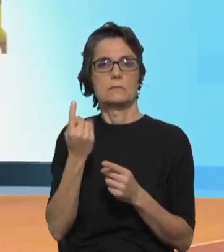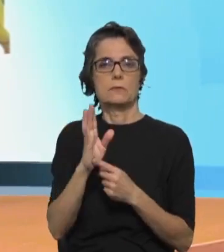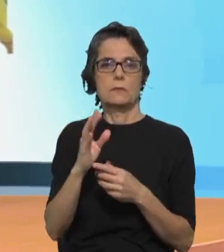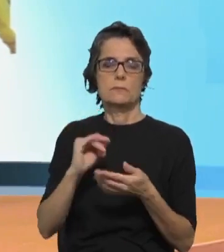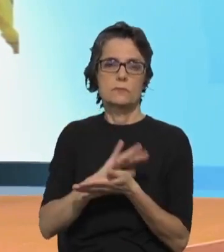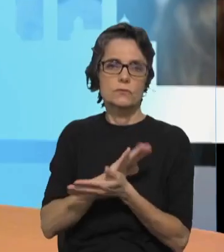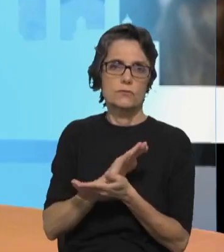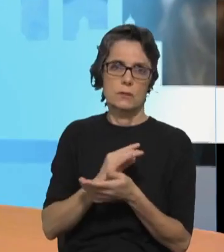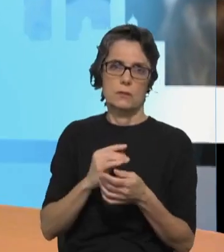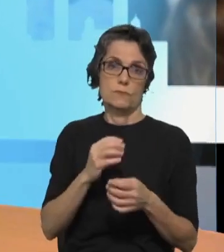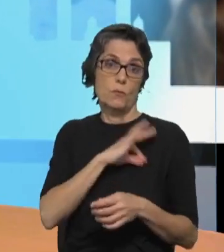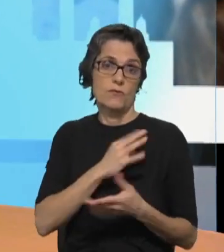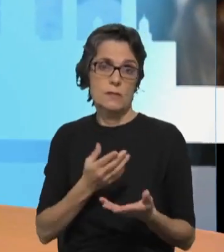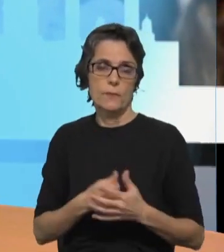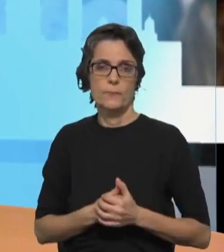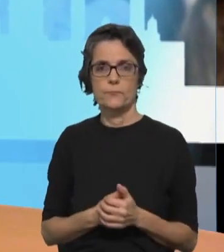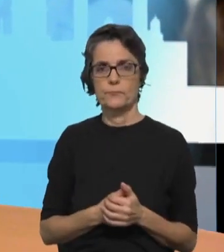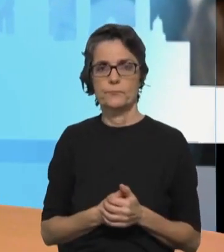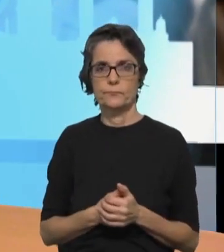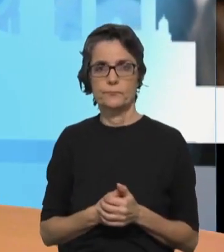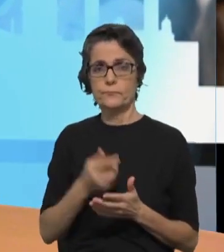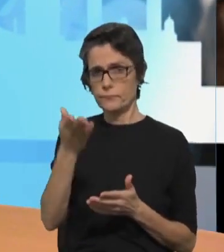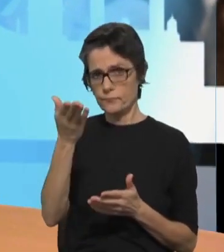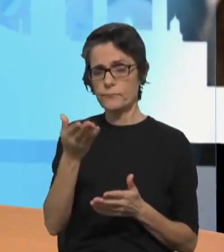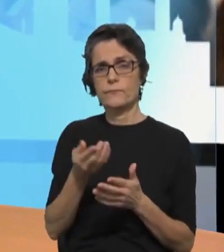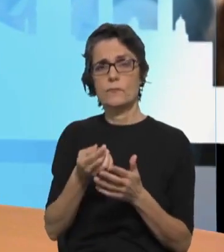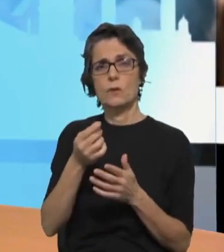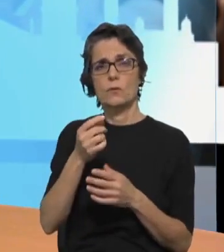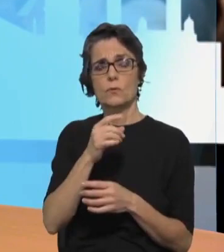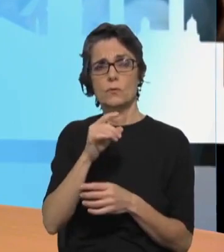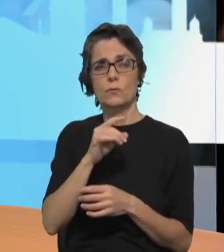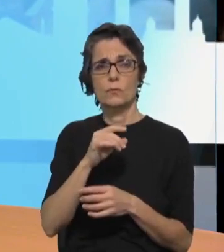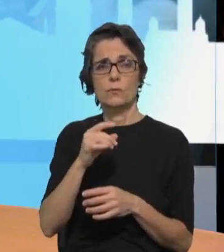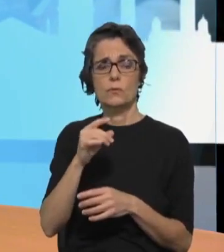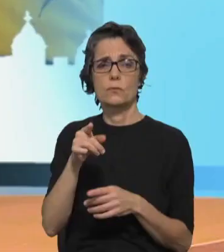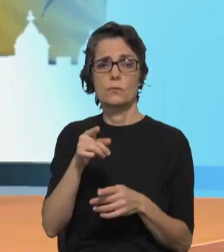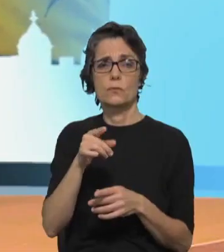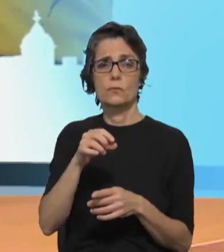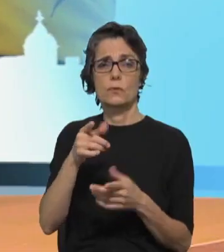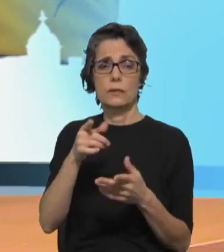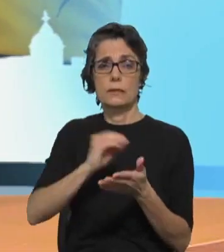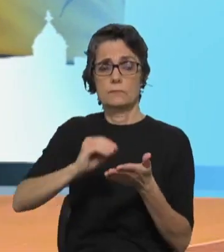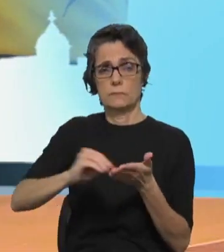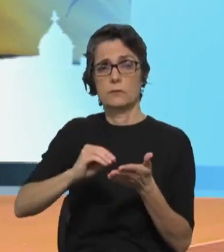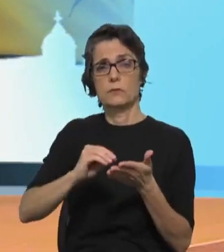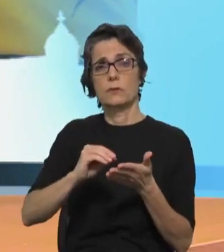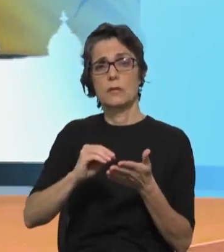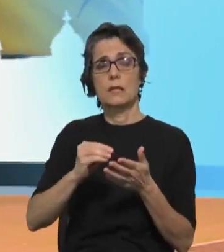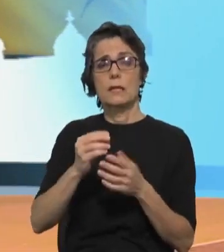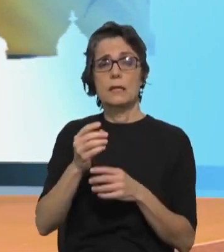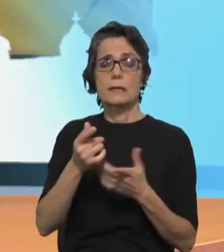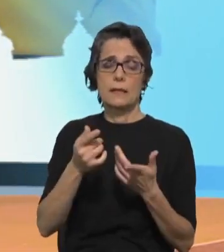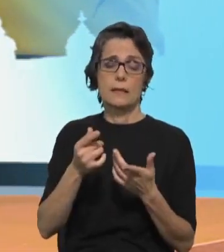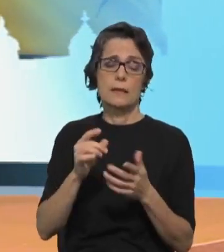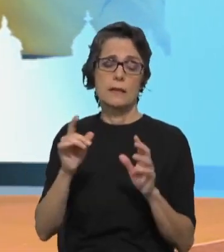jornalismo. E fixando a memória, o professor Nelson Ribeiro é autor precisamente desse livro, A Rádio Renascença e o 25 de Abril, e